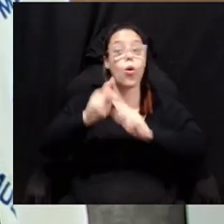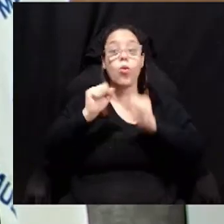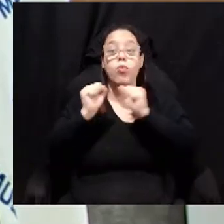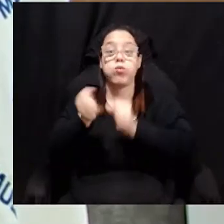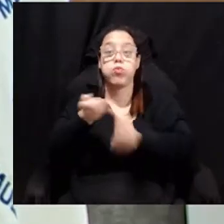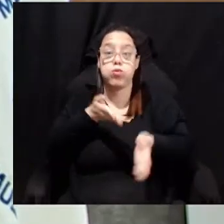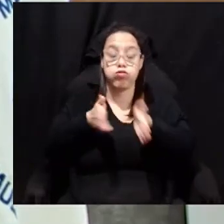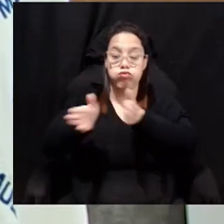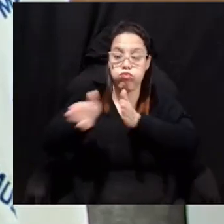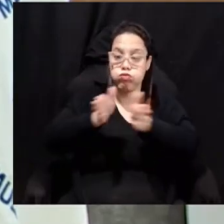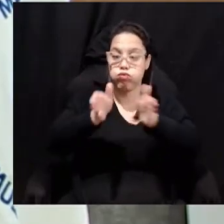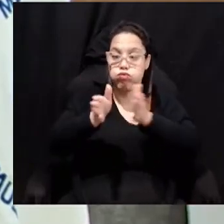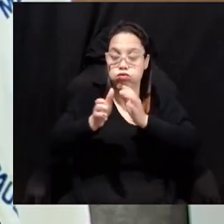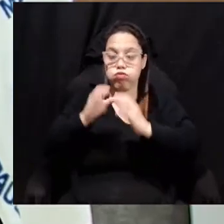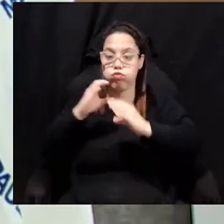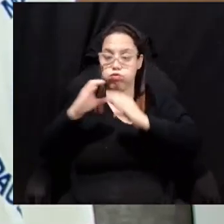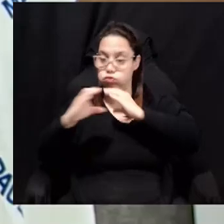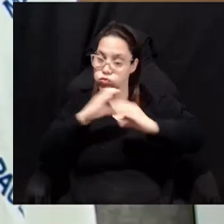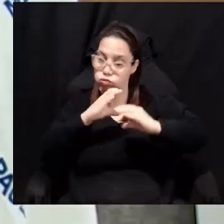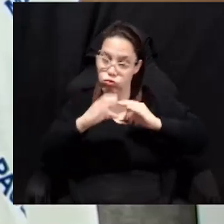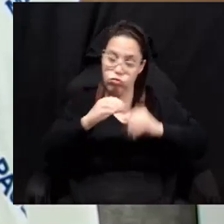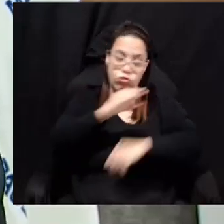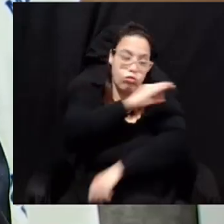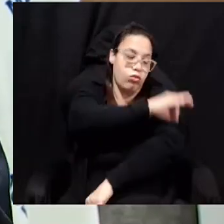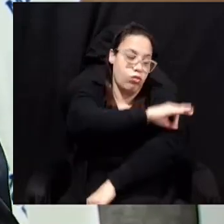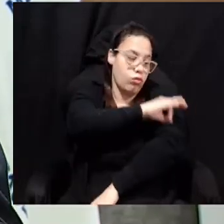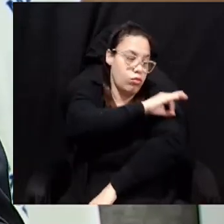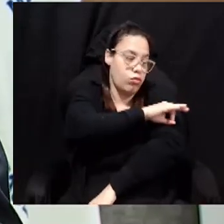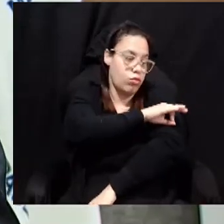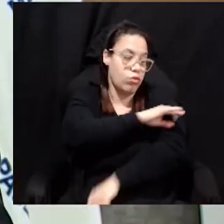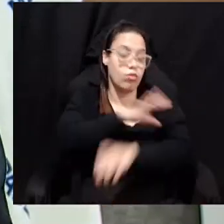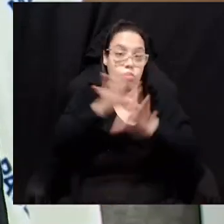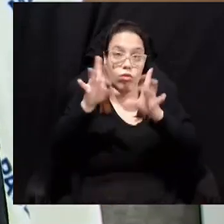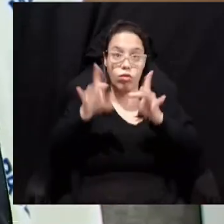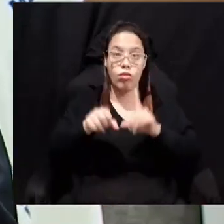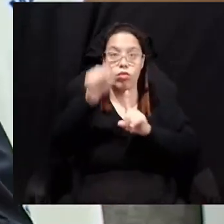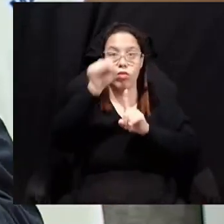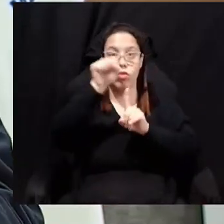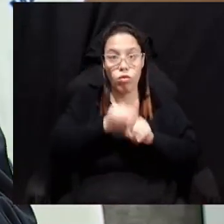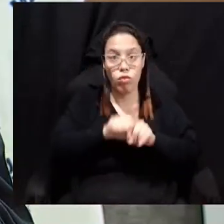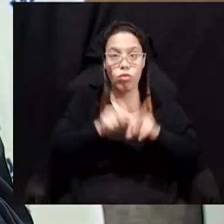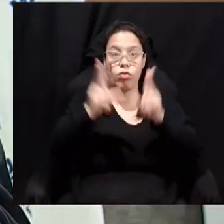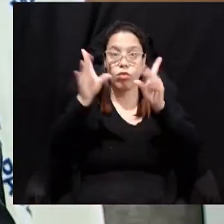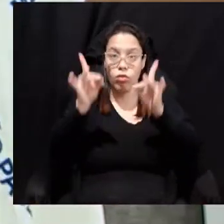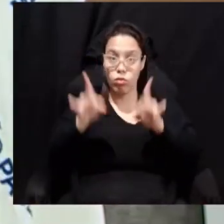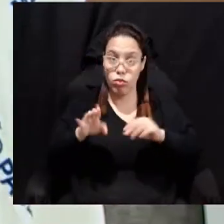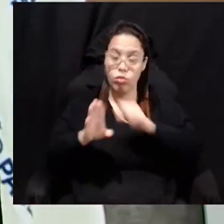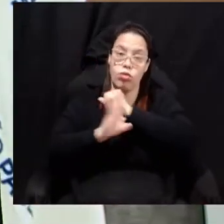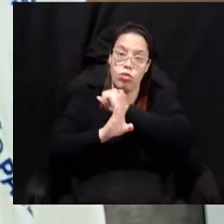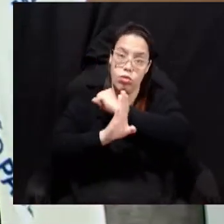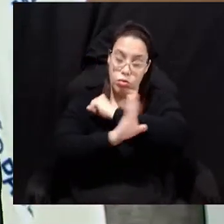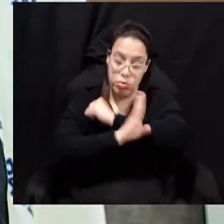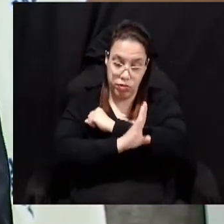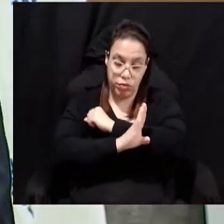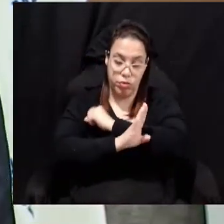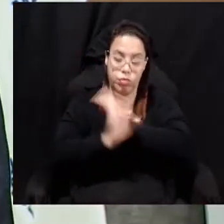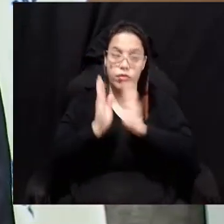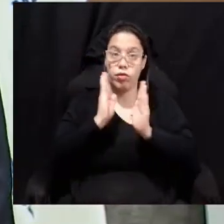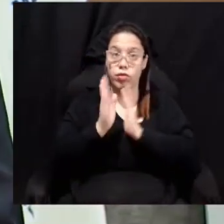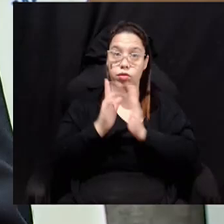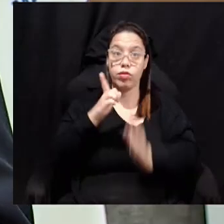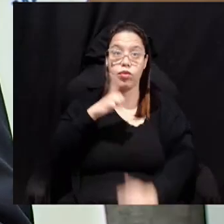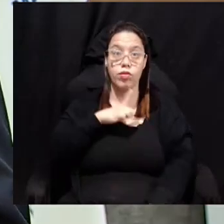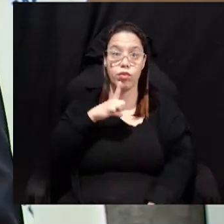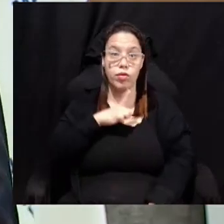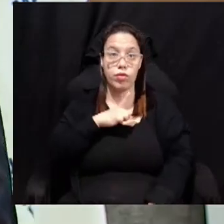canais de comunicação da prefeitura, que naquele específico mês, naquele específico bairro, naquele período vai ter uma operação